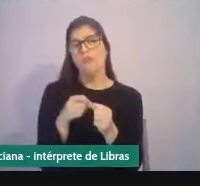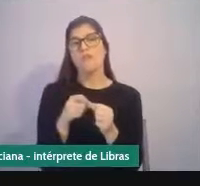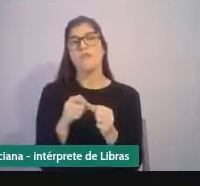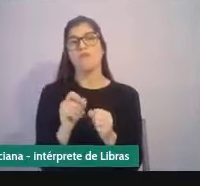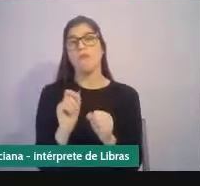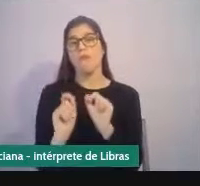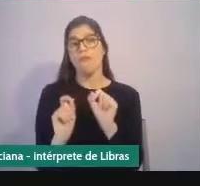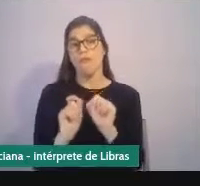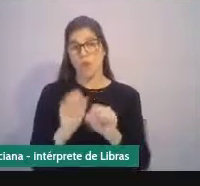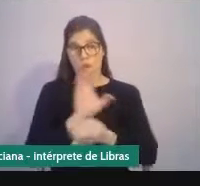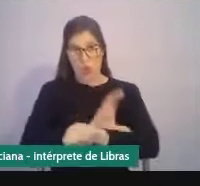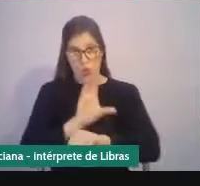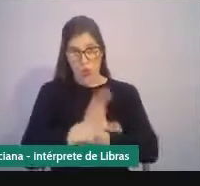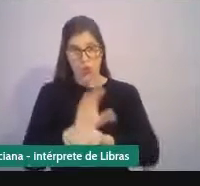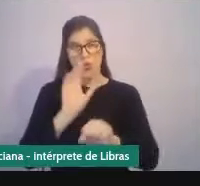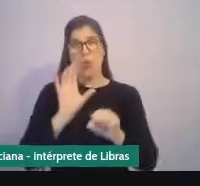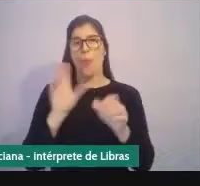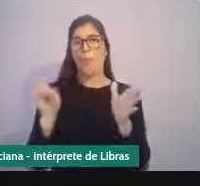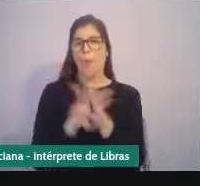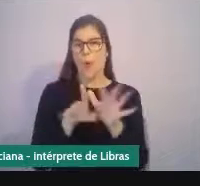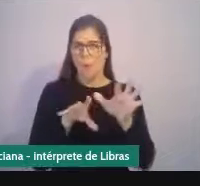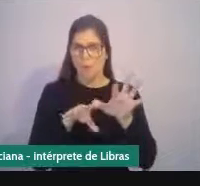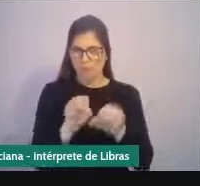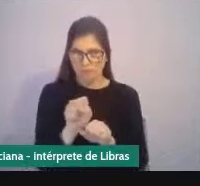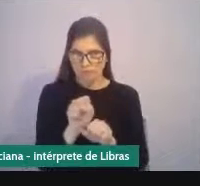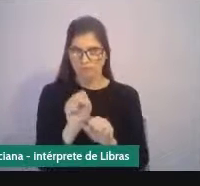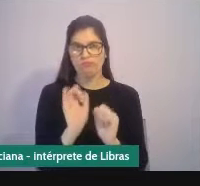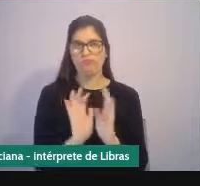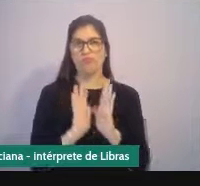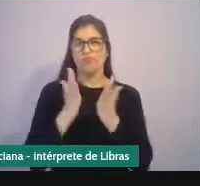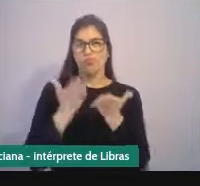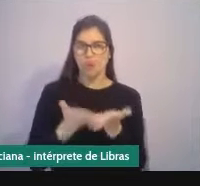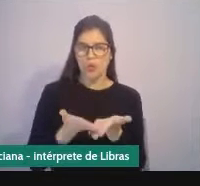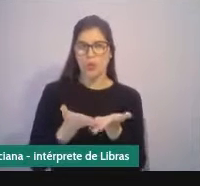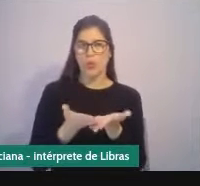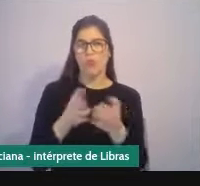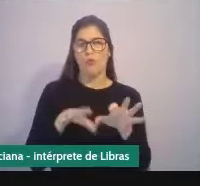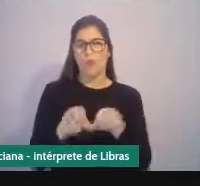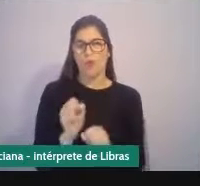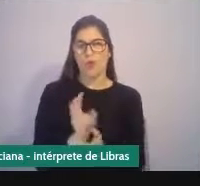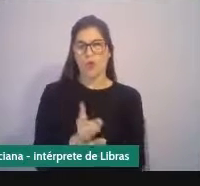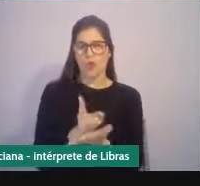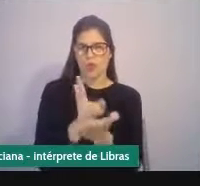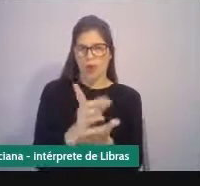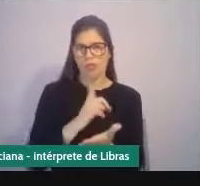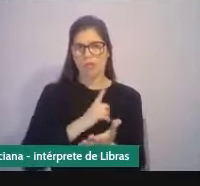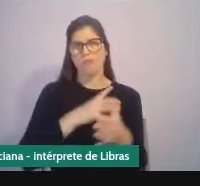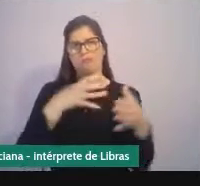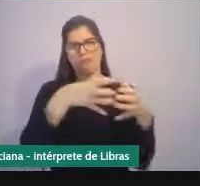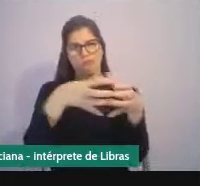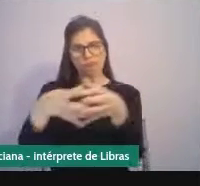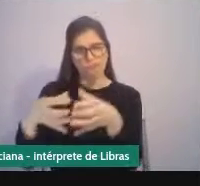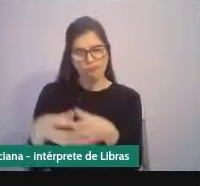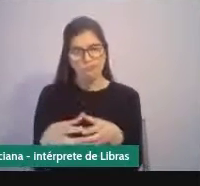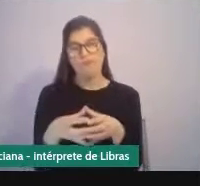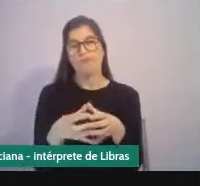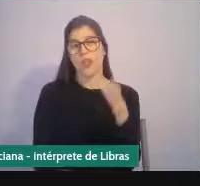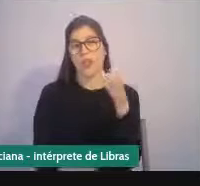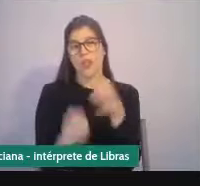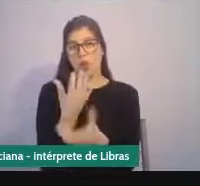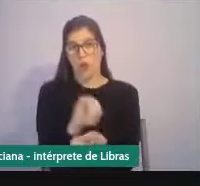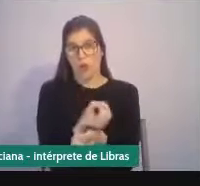de formação continuada para todas as comissões de servidores de todos os campos, pensando numa oferta que já não seria